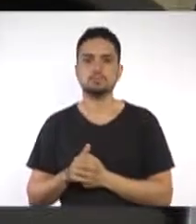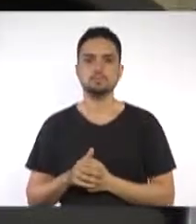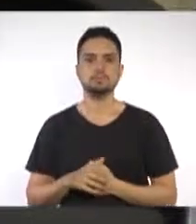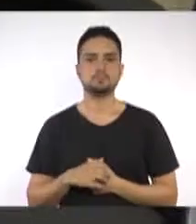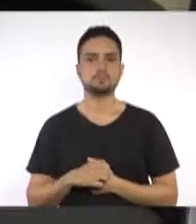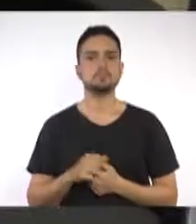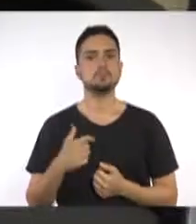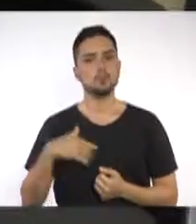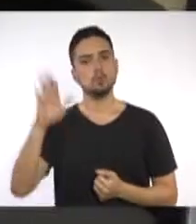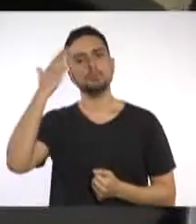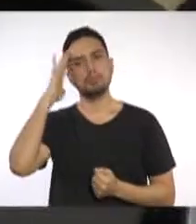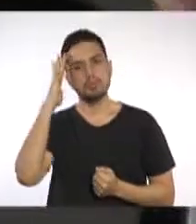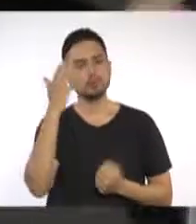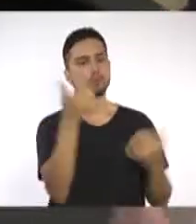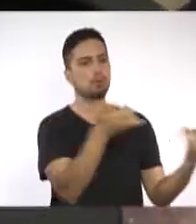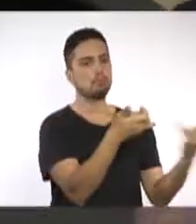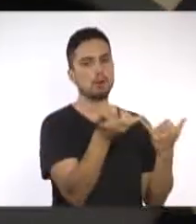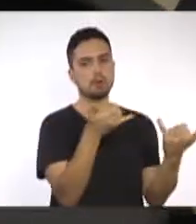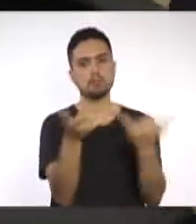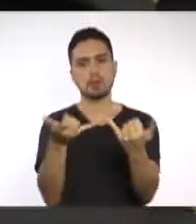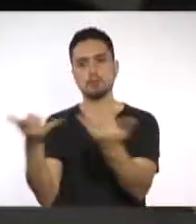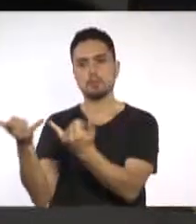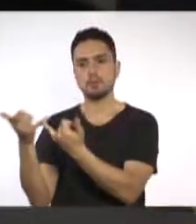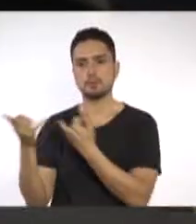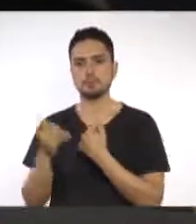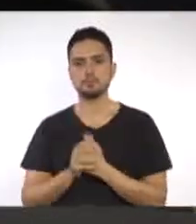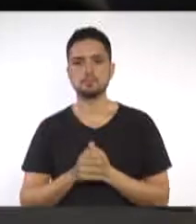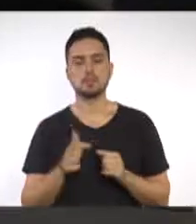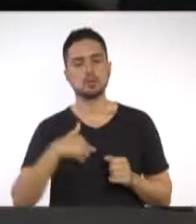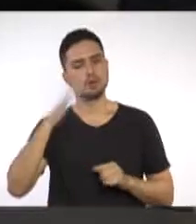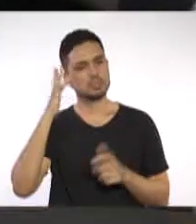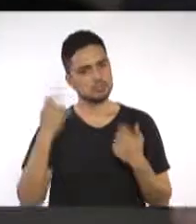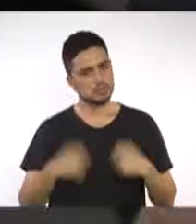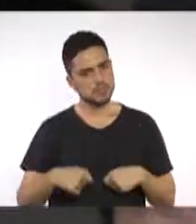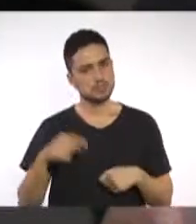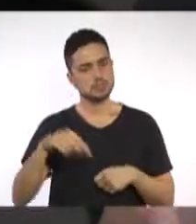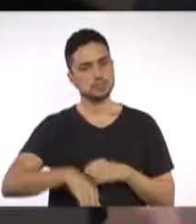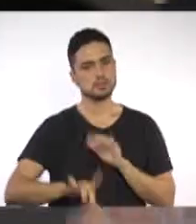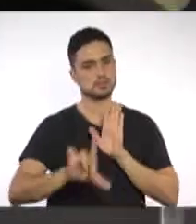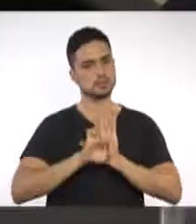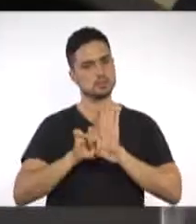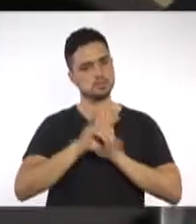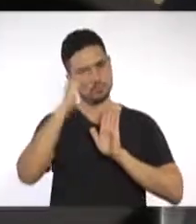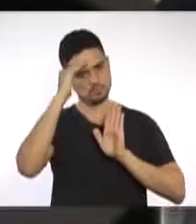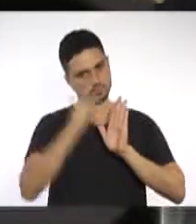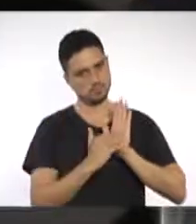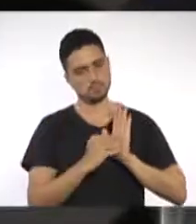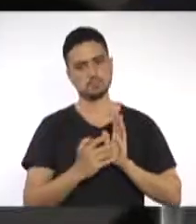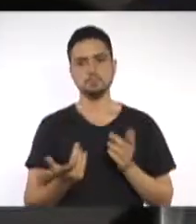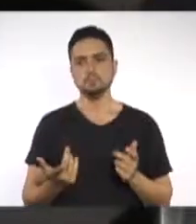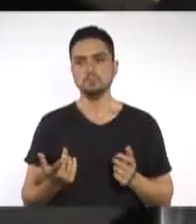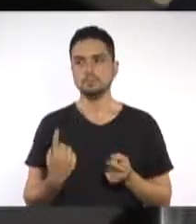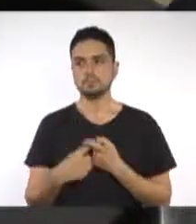considerações, acho que carece legitimidade, que essa legitimidade de arguir